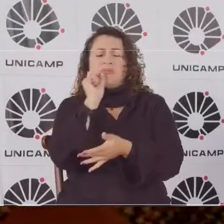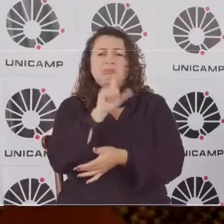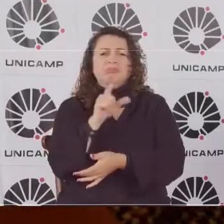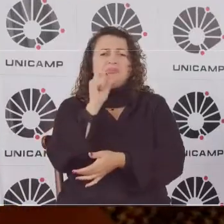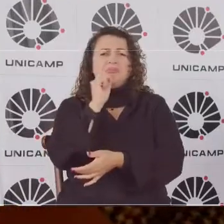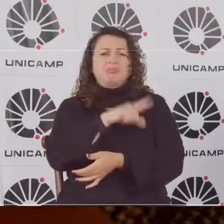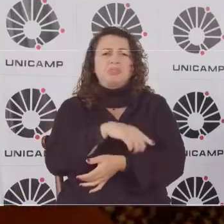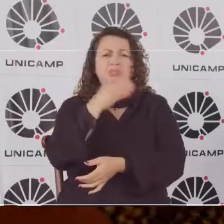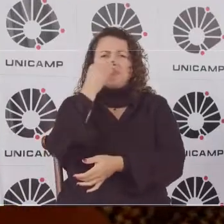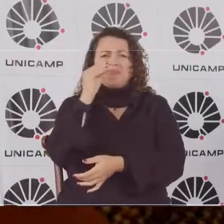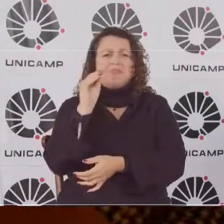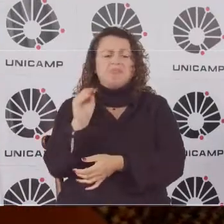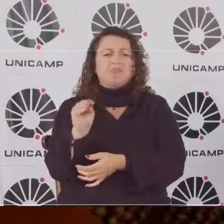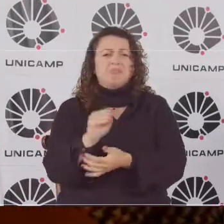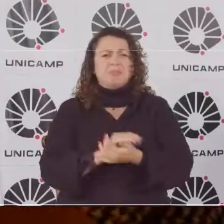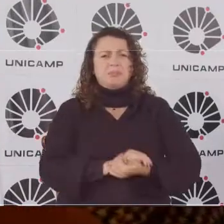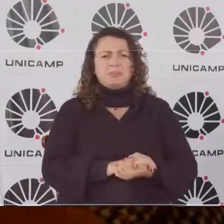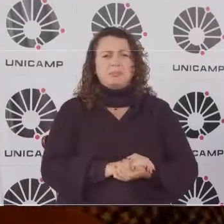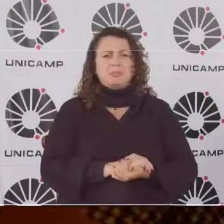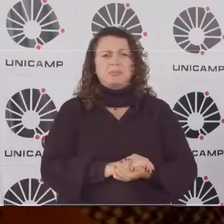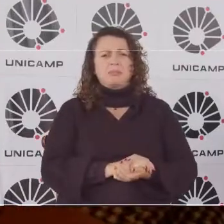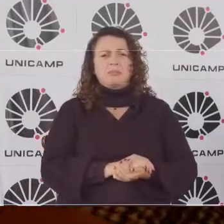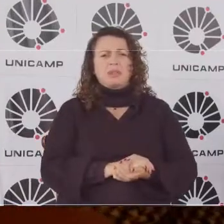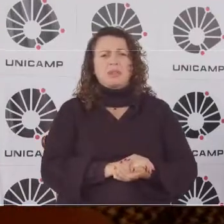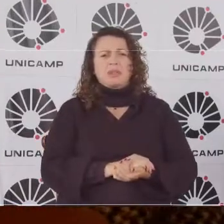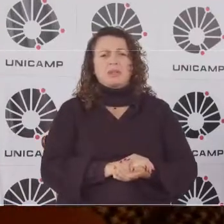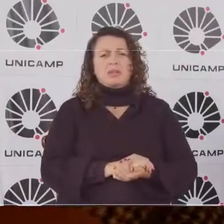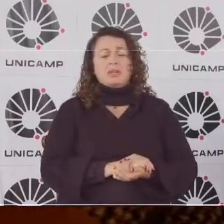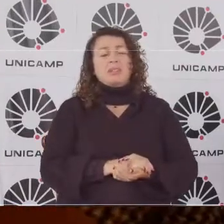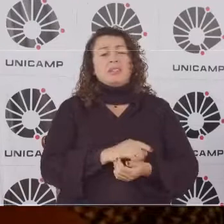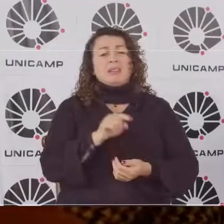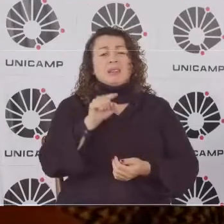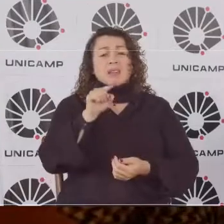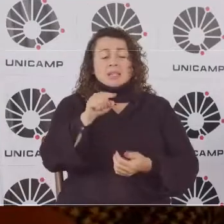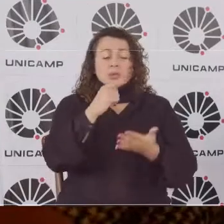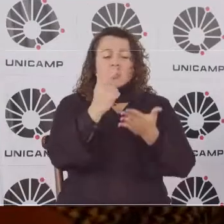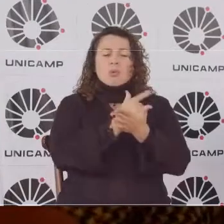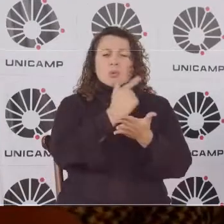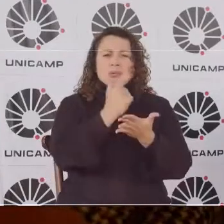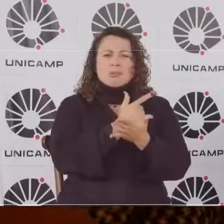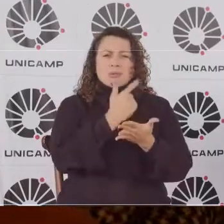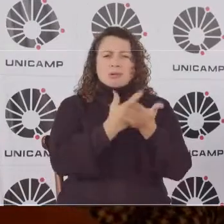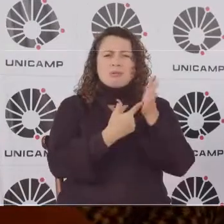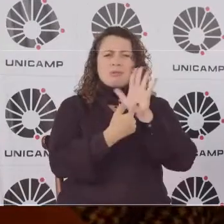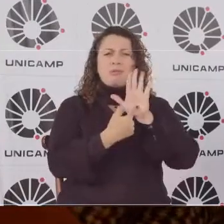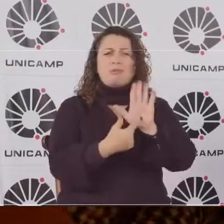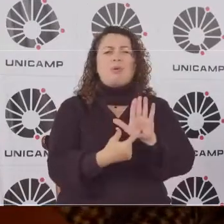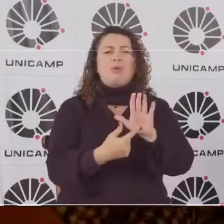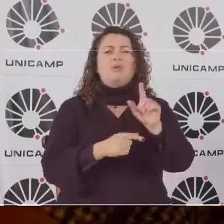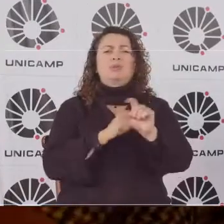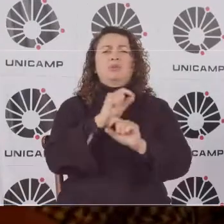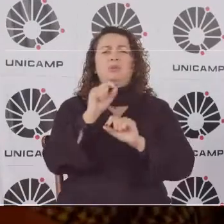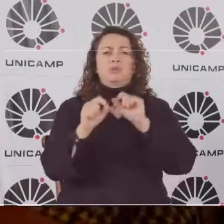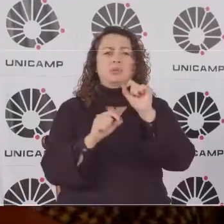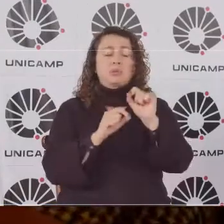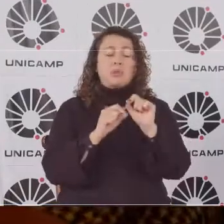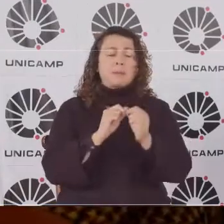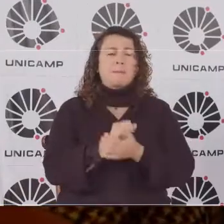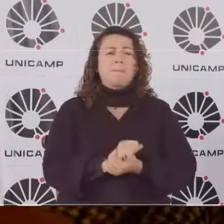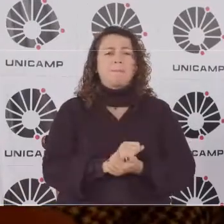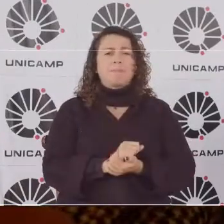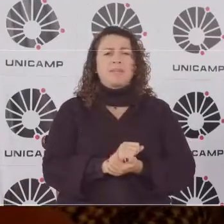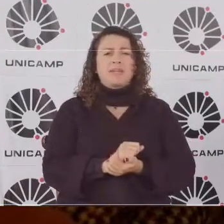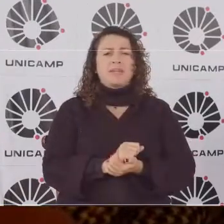da indiferença nesse sentido a no livro a ocorrência não casual